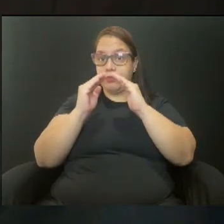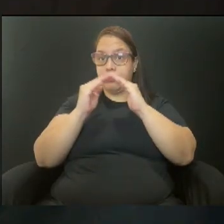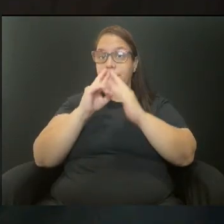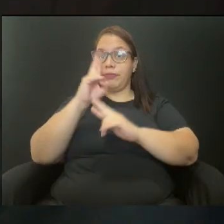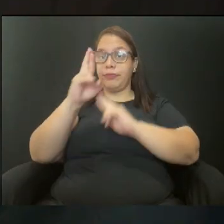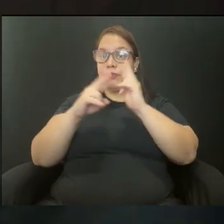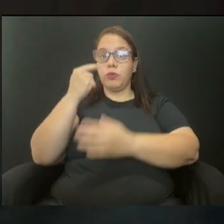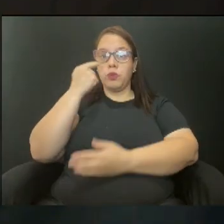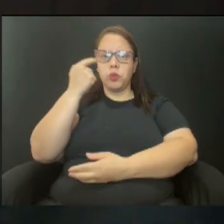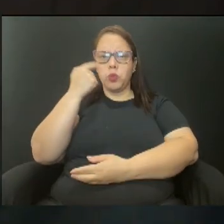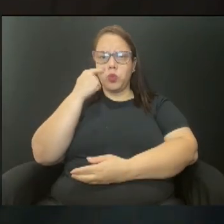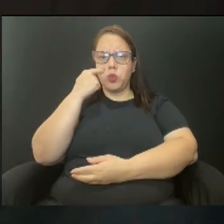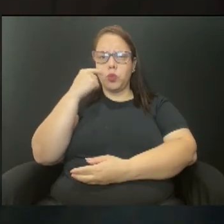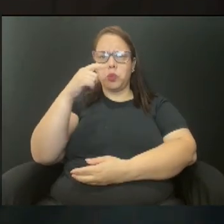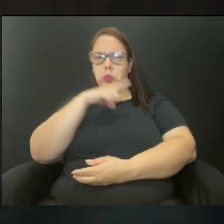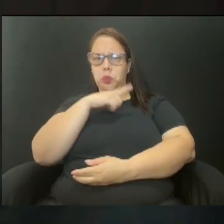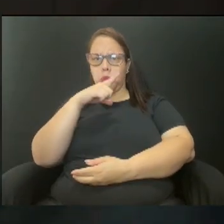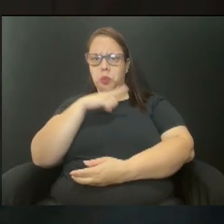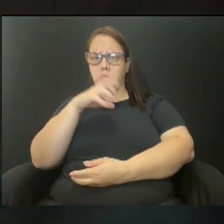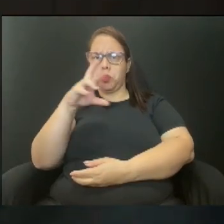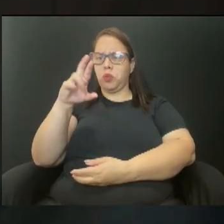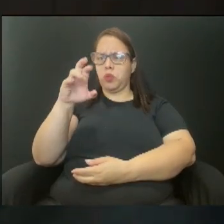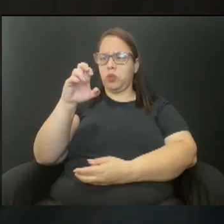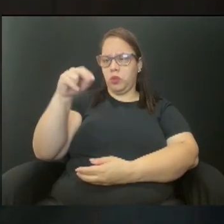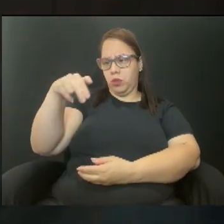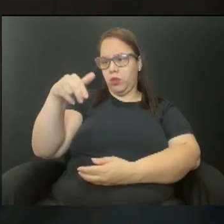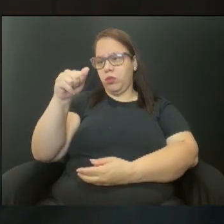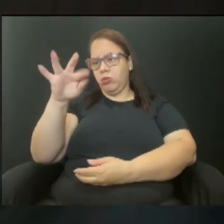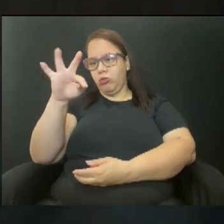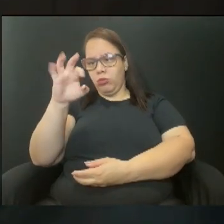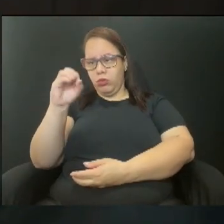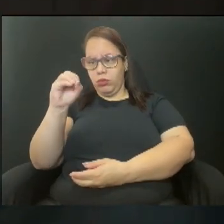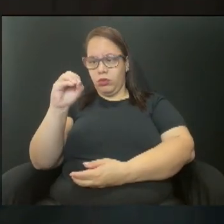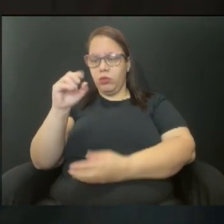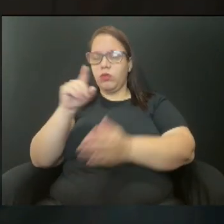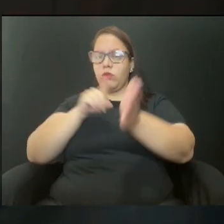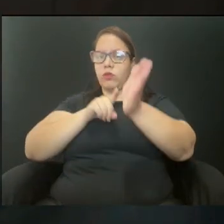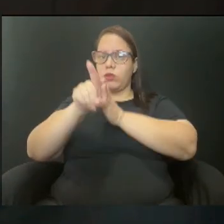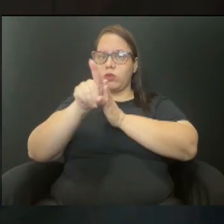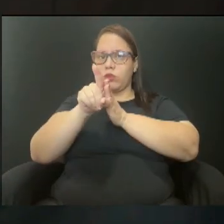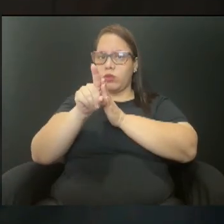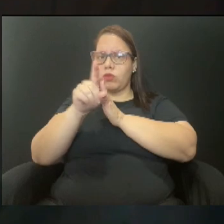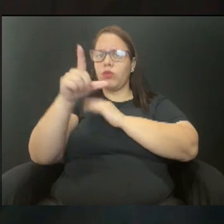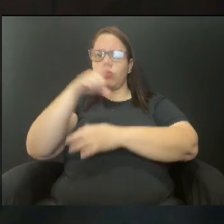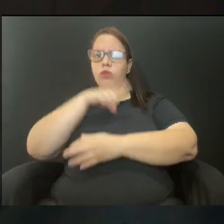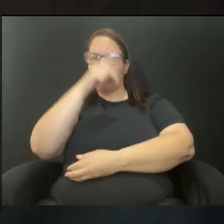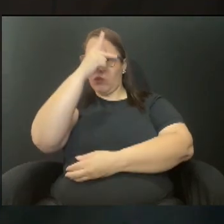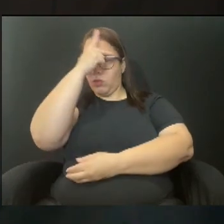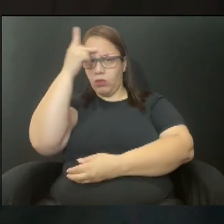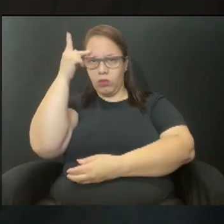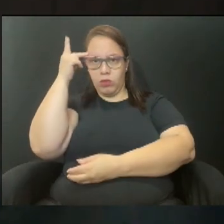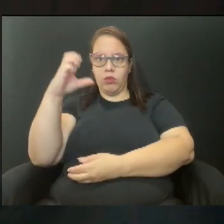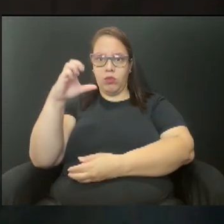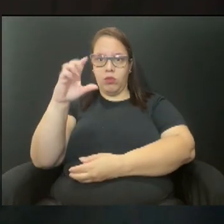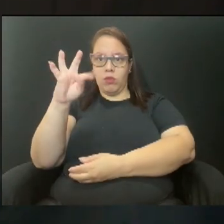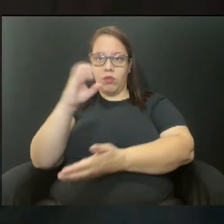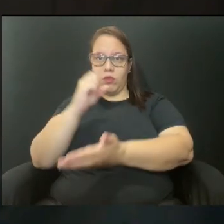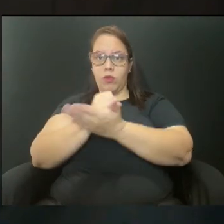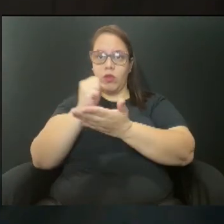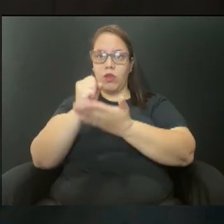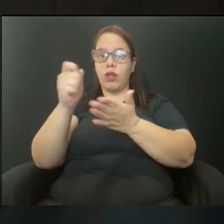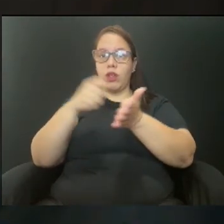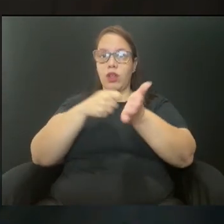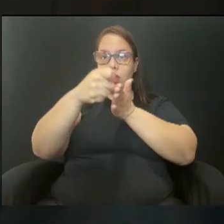gente tem aí o Renato Araújo, da Vila Industrial, que perguntou o seguinte, tem gente que topa a CLT só para assinar